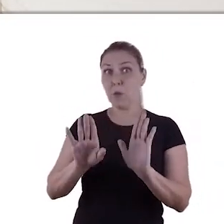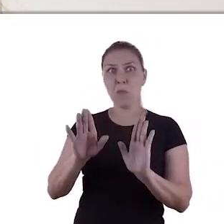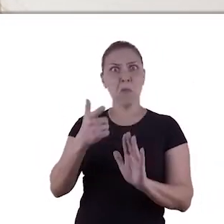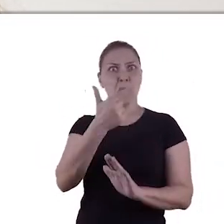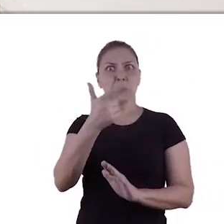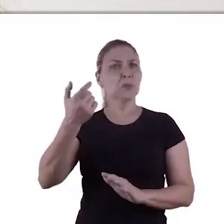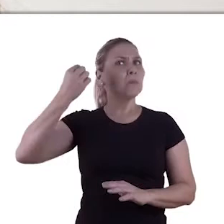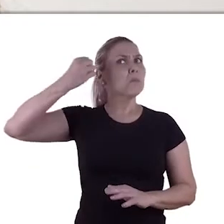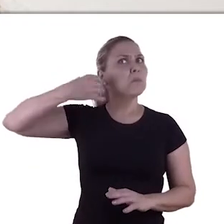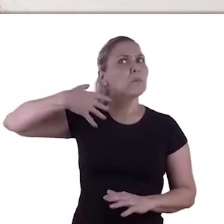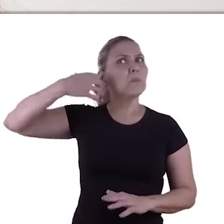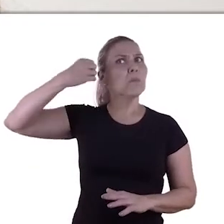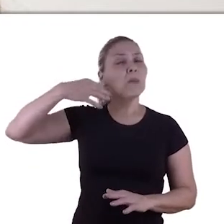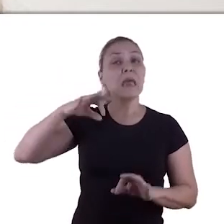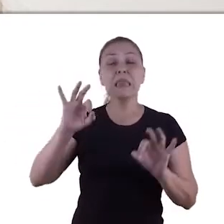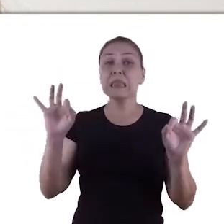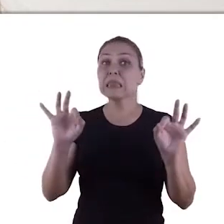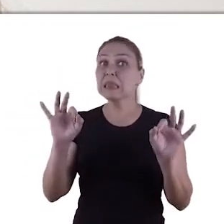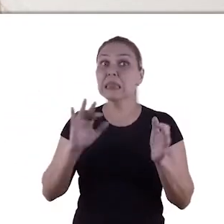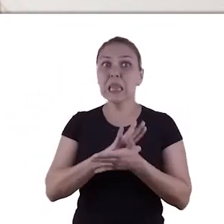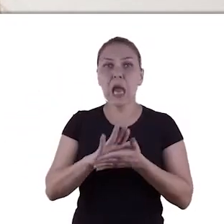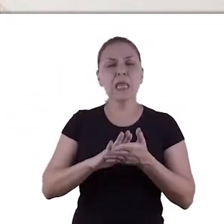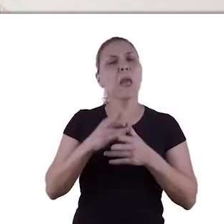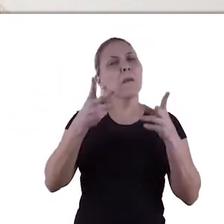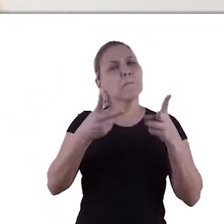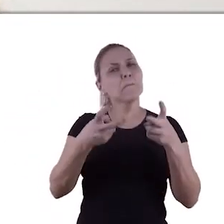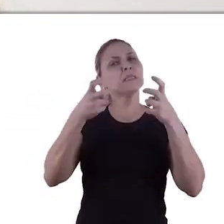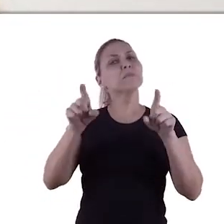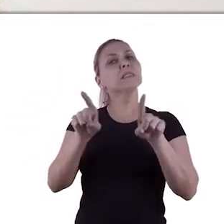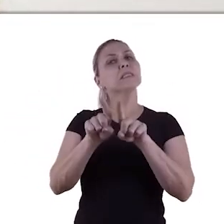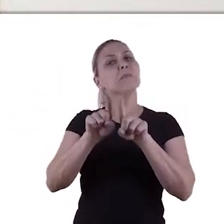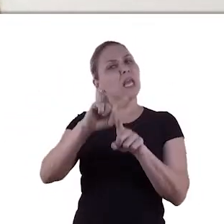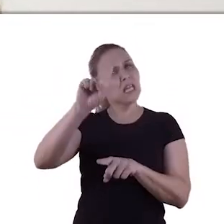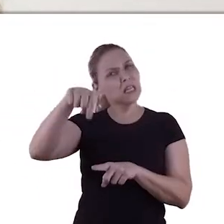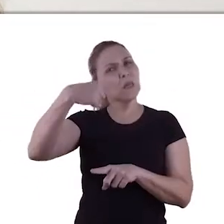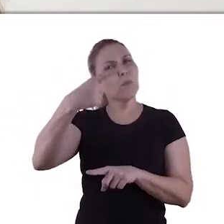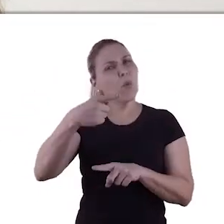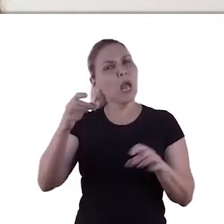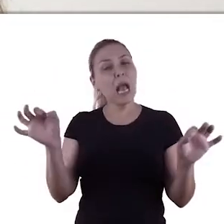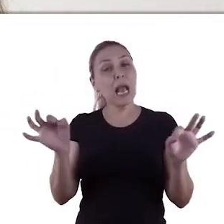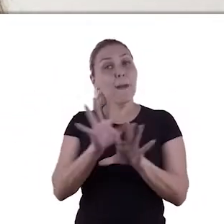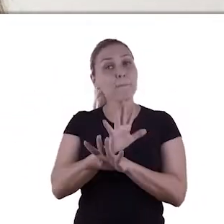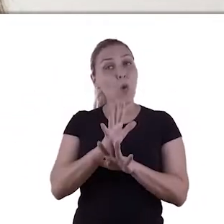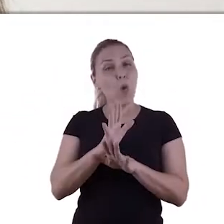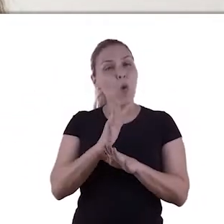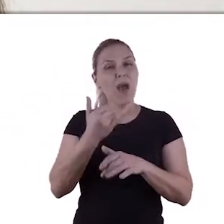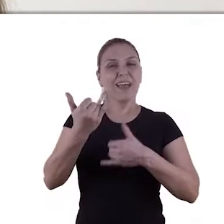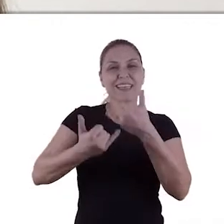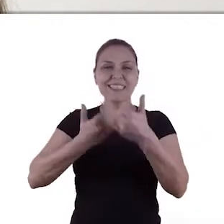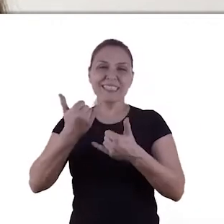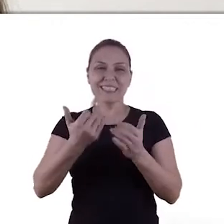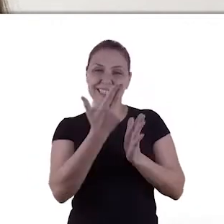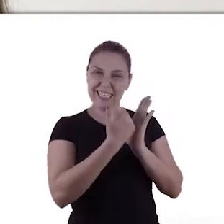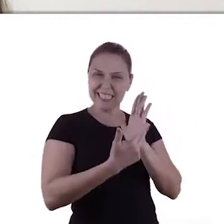não tinha audiodescrição do desenho. Percebi também que logo após dos desenhos passou um documentário